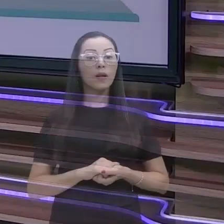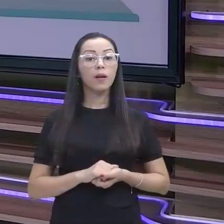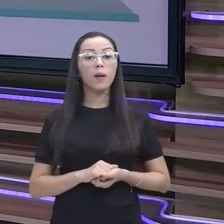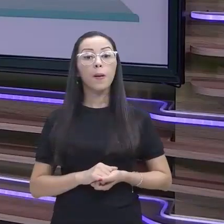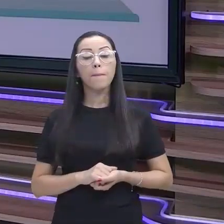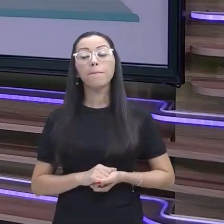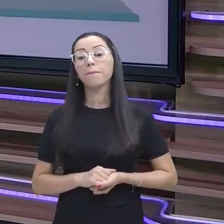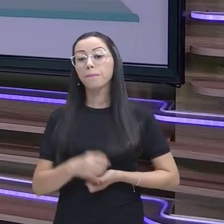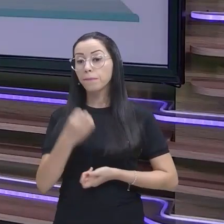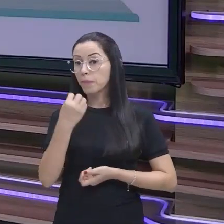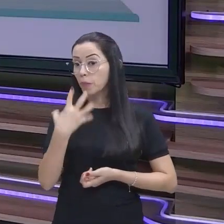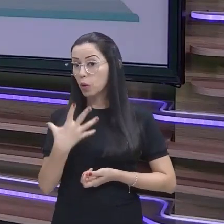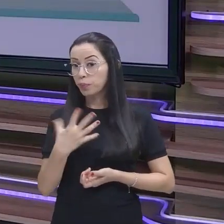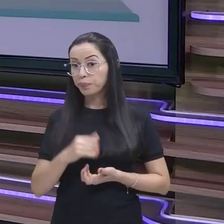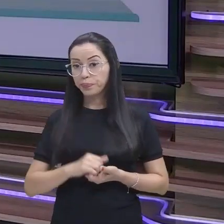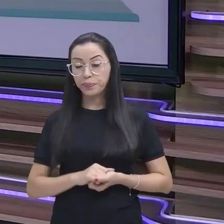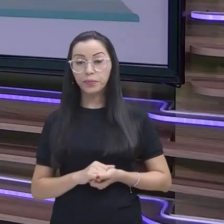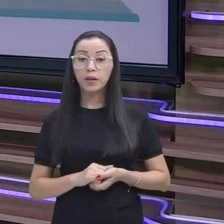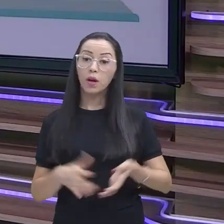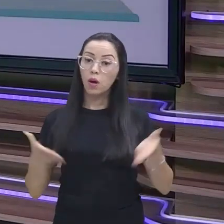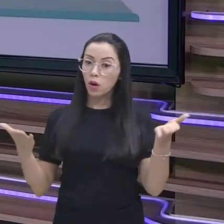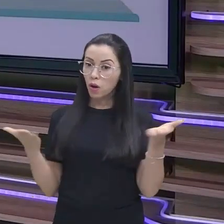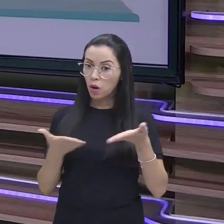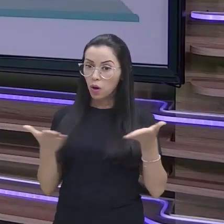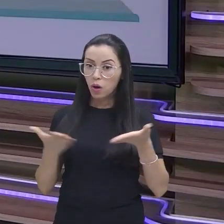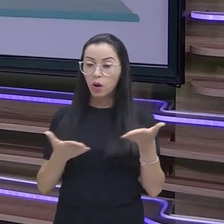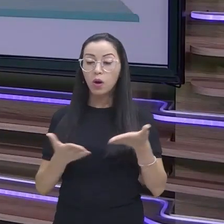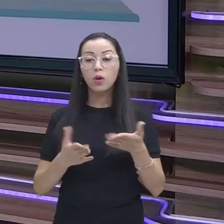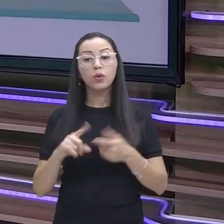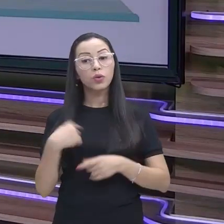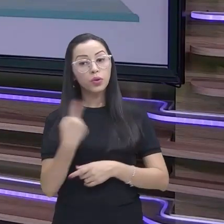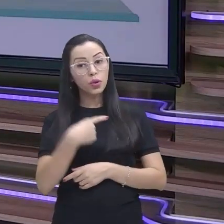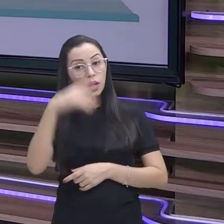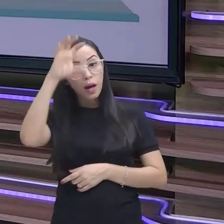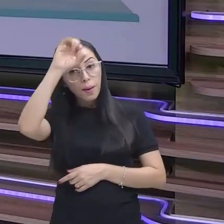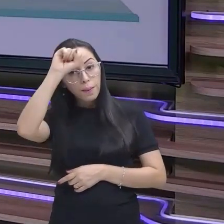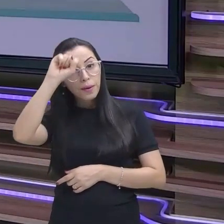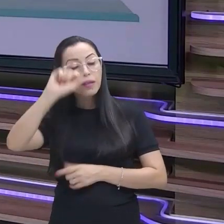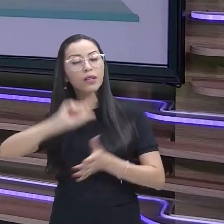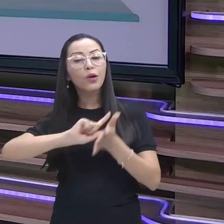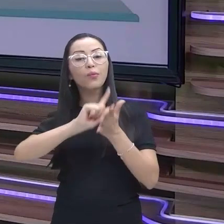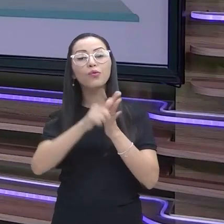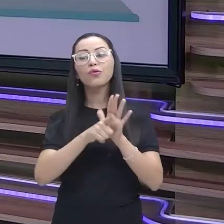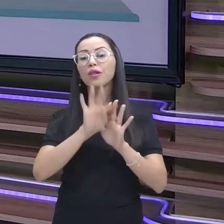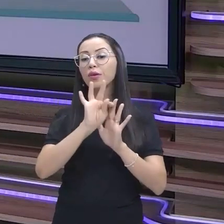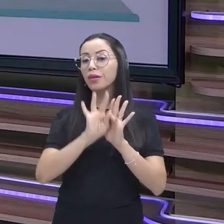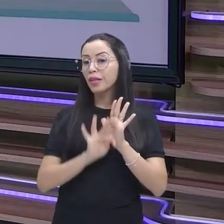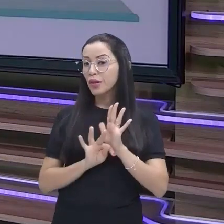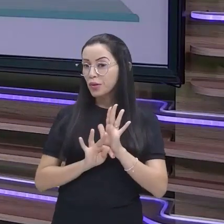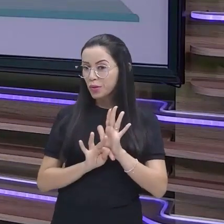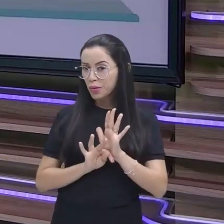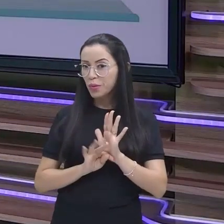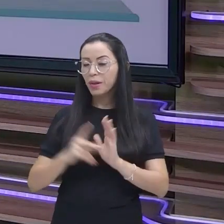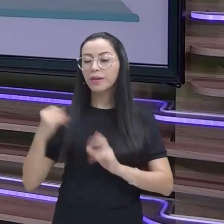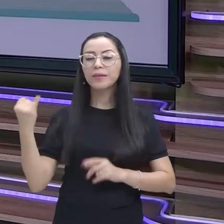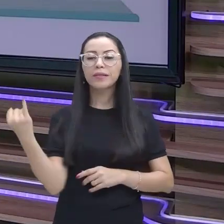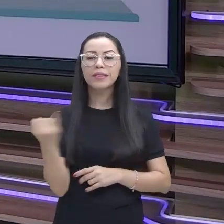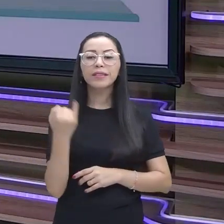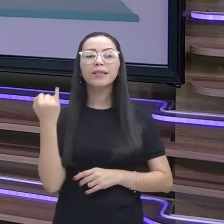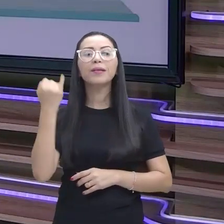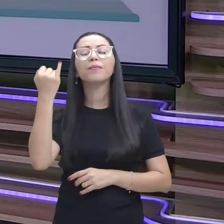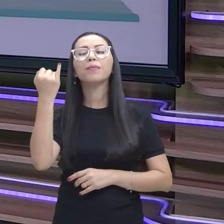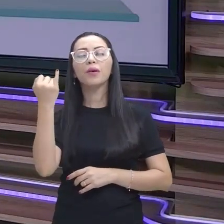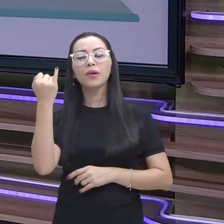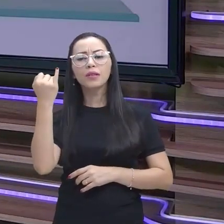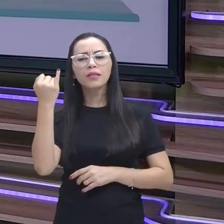Muito bem. Hoje nós aprendemos um gênero textual muito importante que